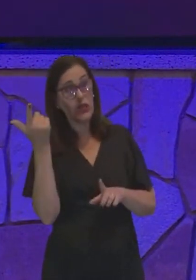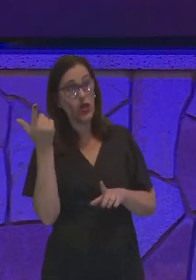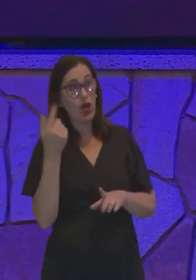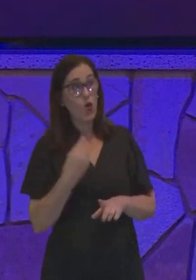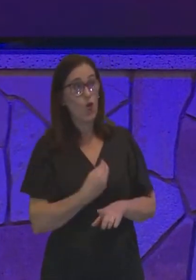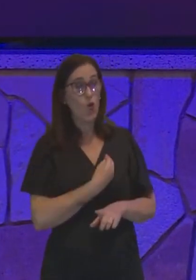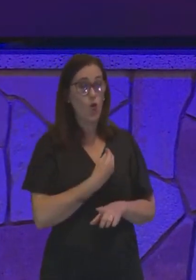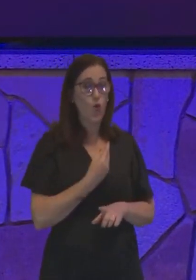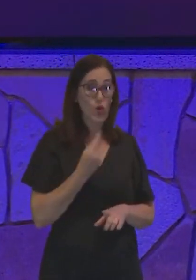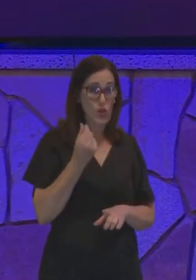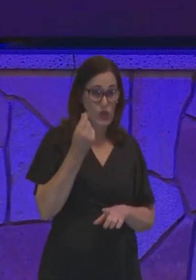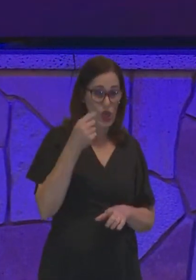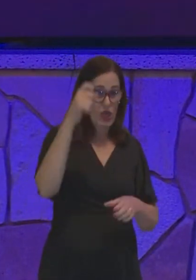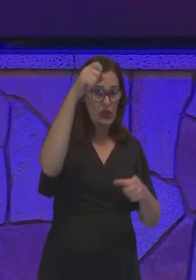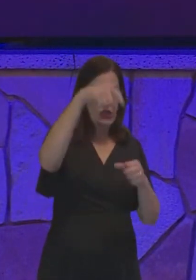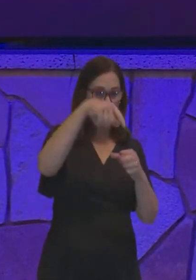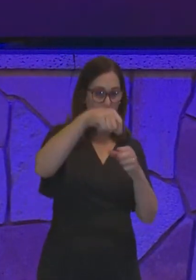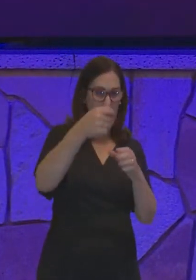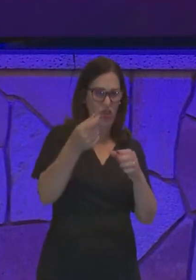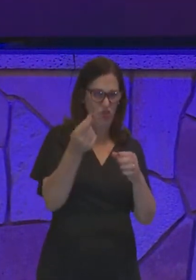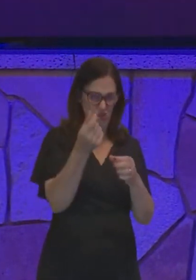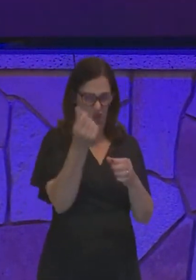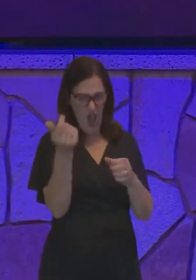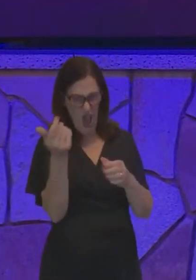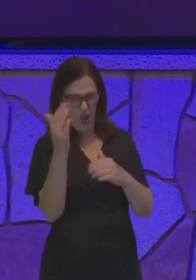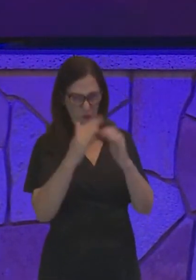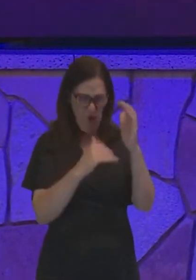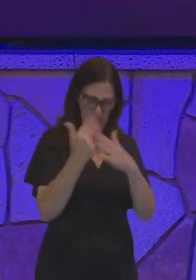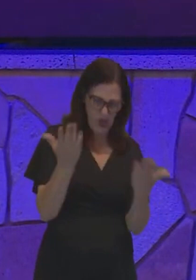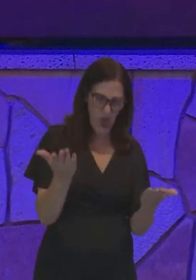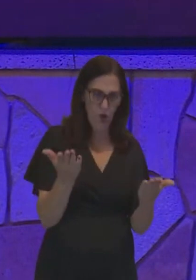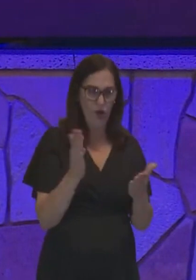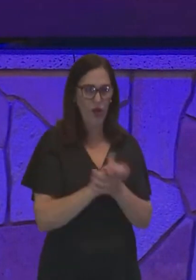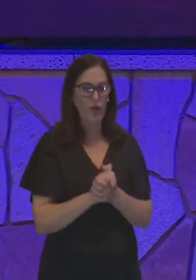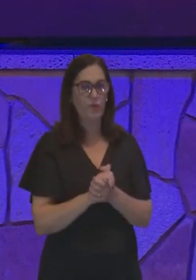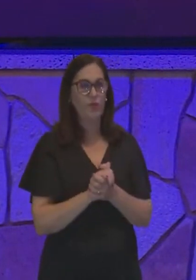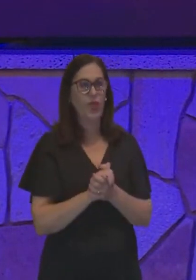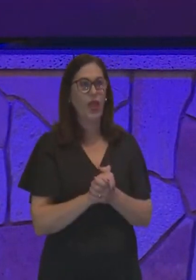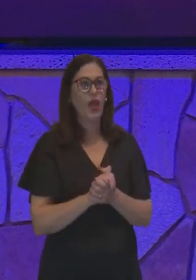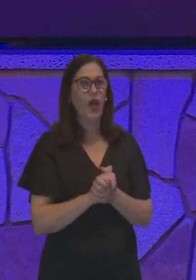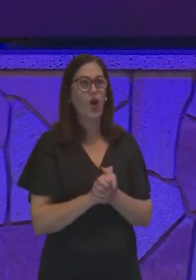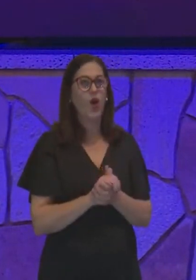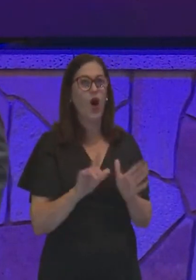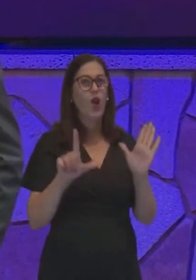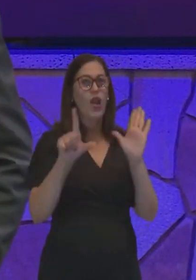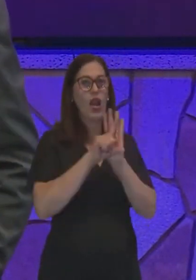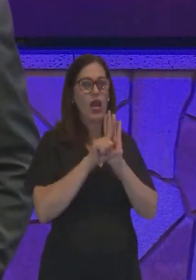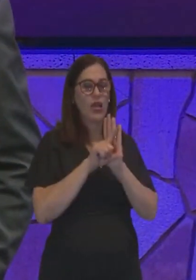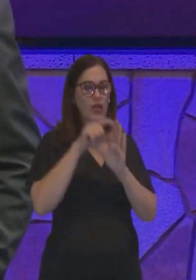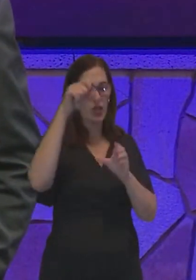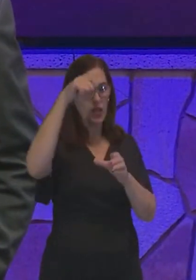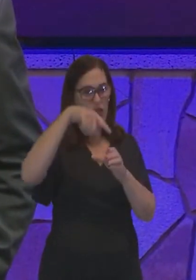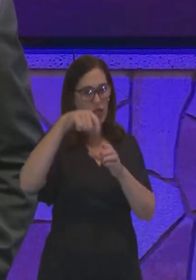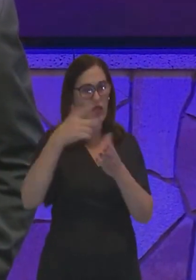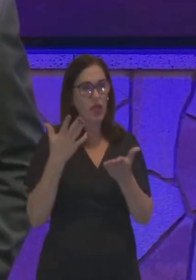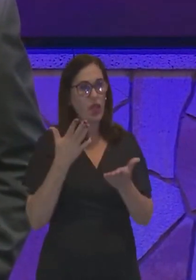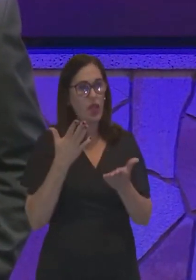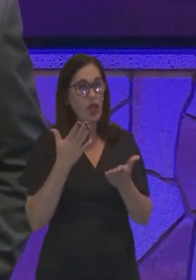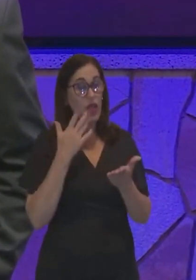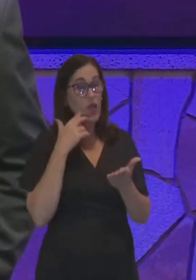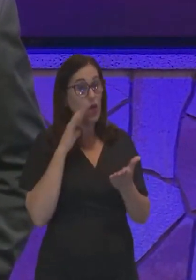financeira, lança a tua semente, e outros ainda aplicam como a lei da semeadura, e eu quero caminhar por